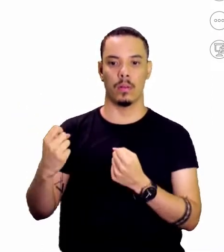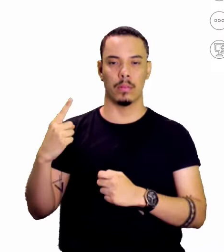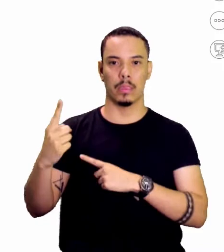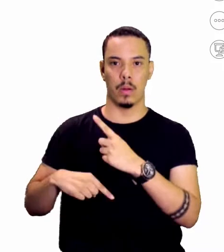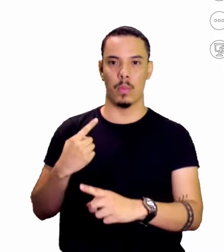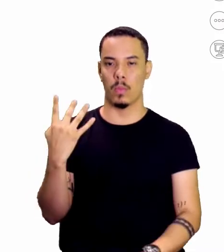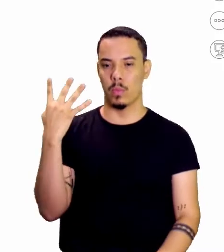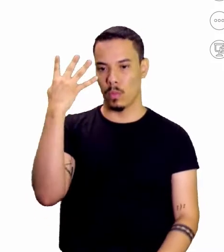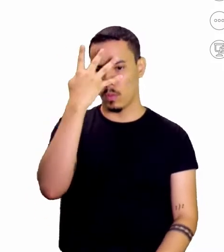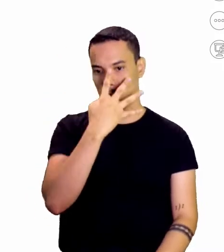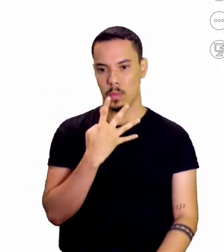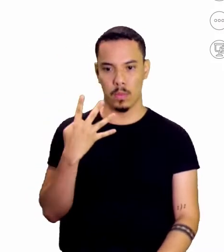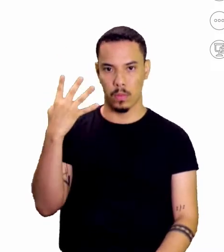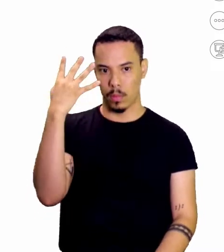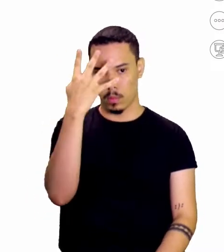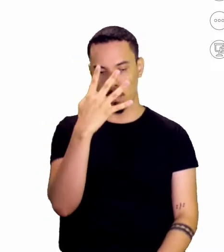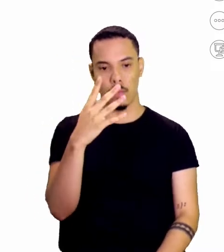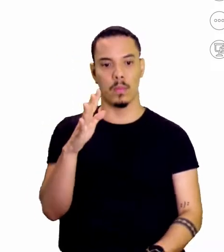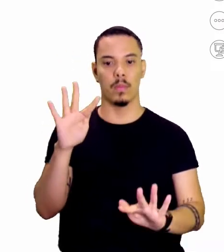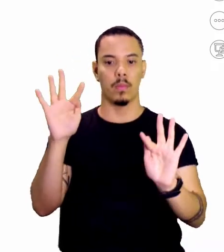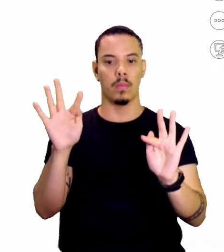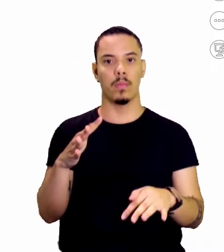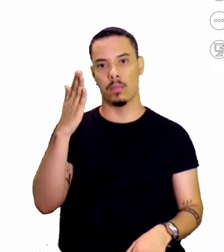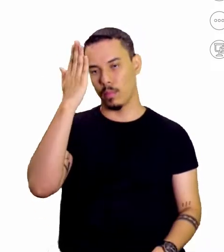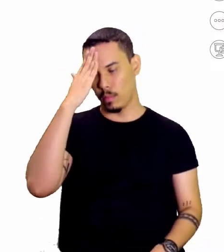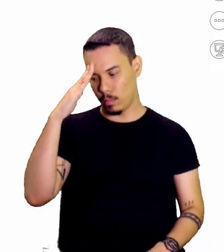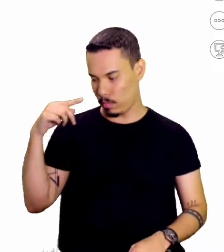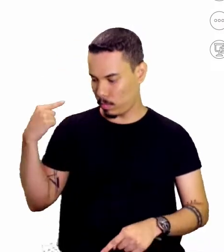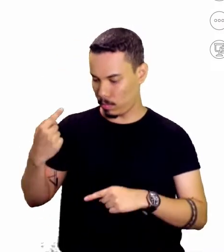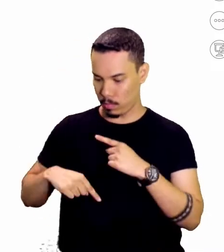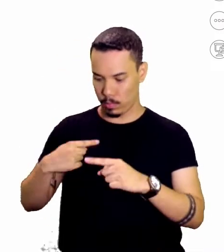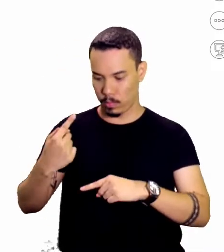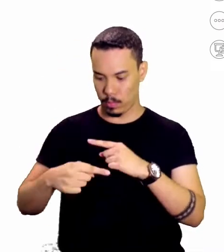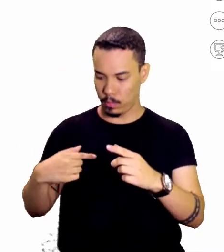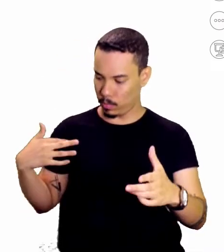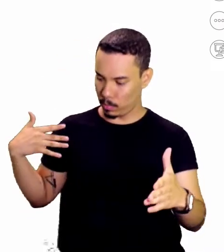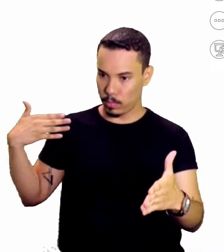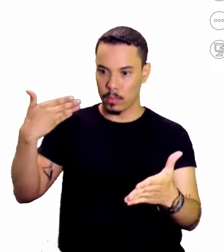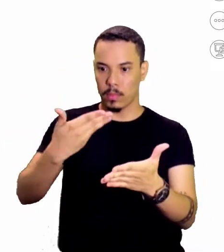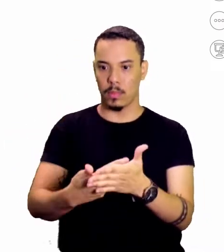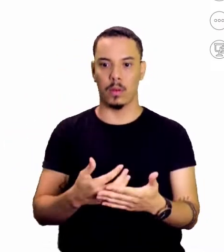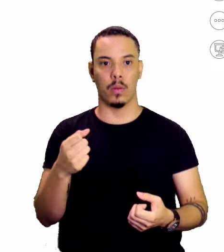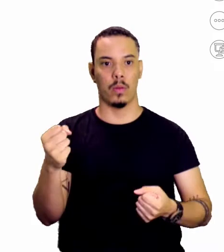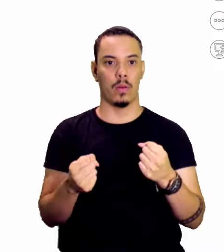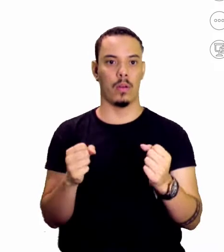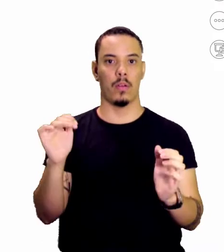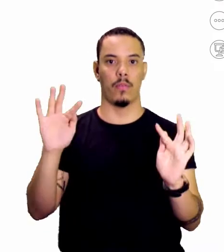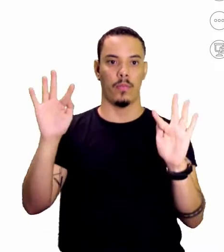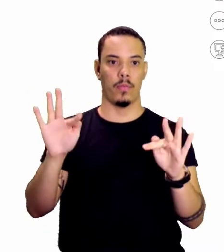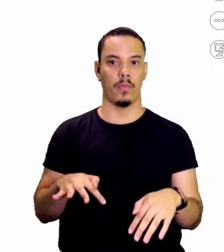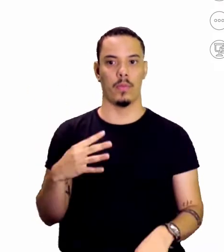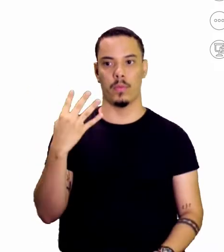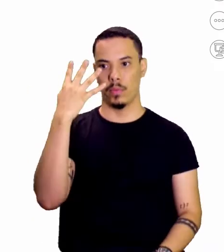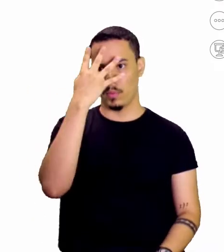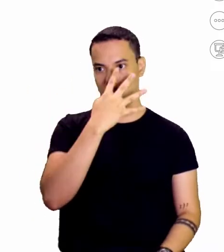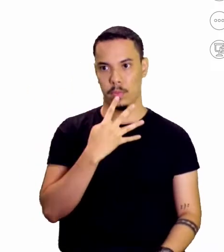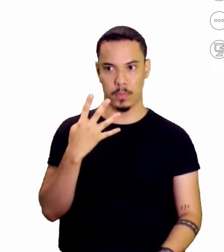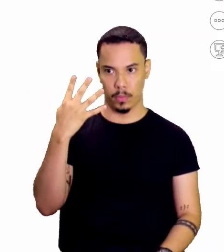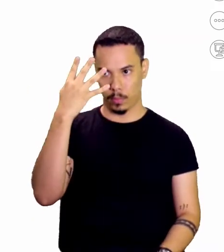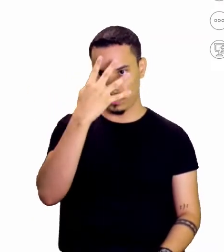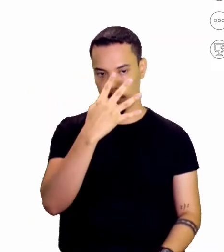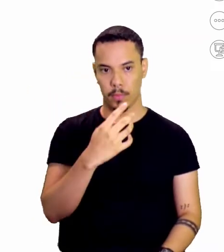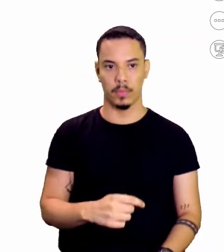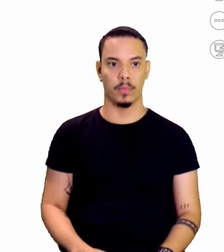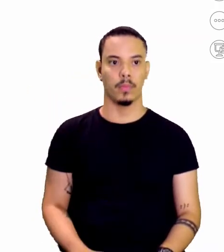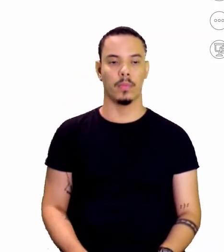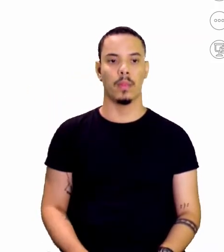horas viagem e para fechar ele quer saber a trajetória qual a trajetória percorrida pelo carro no fim das quatro horas de viagem então vamos